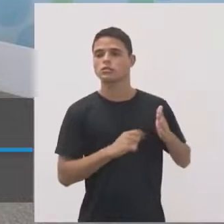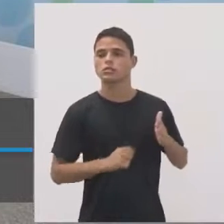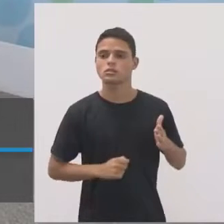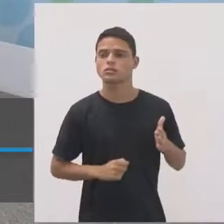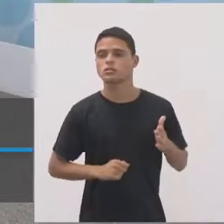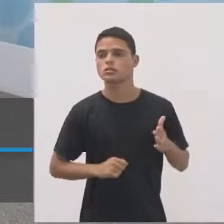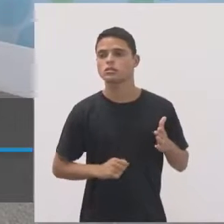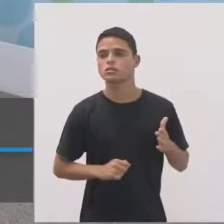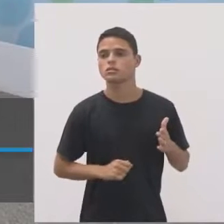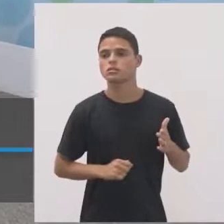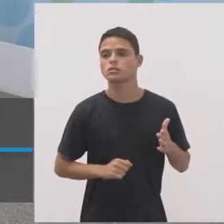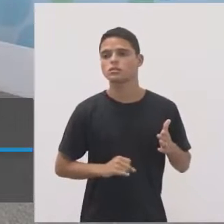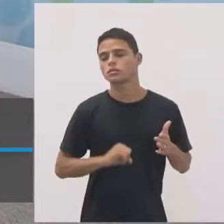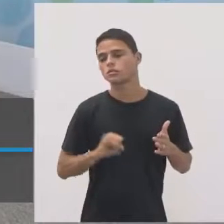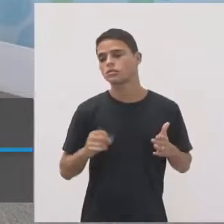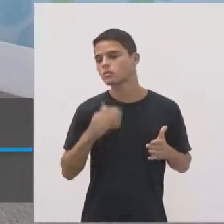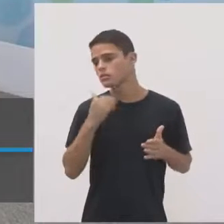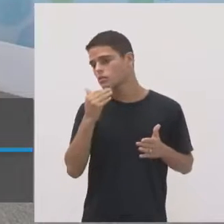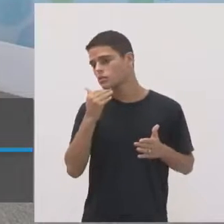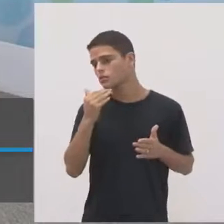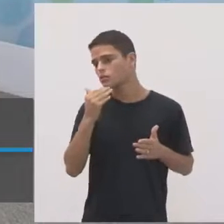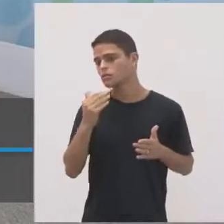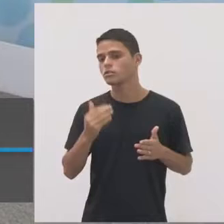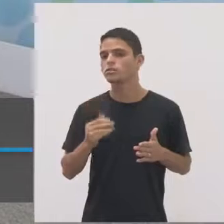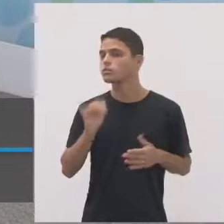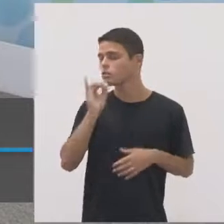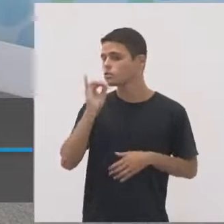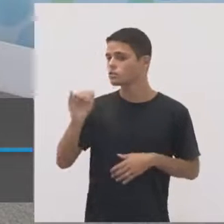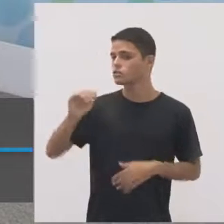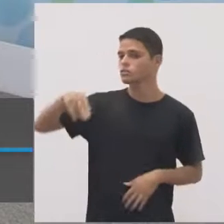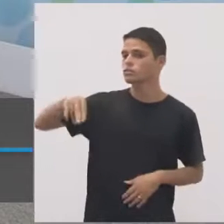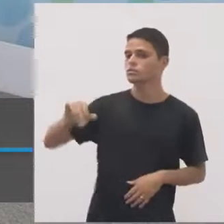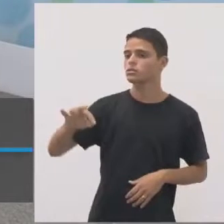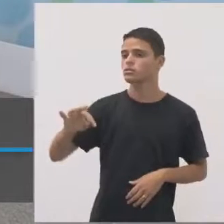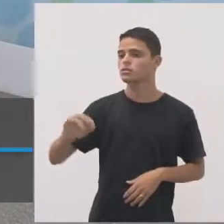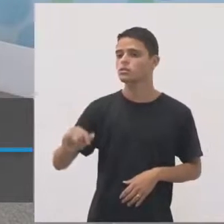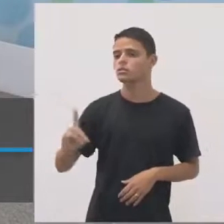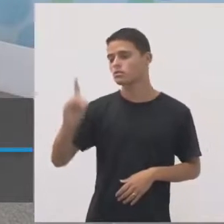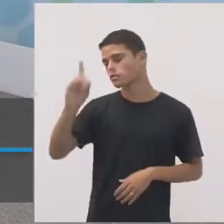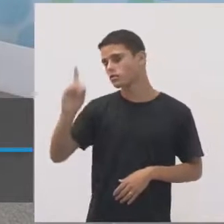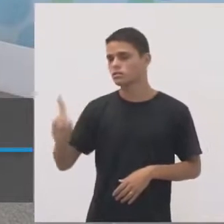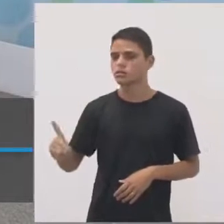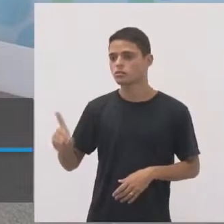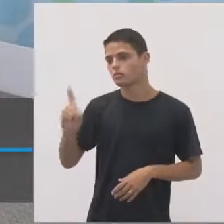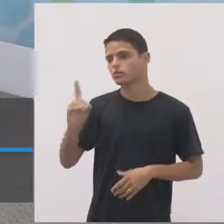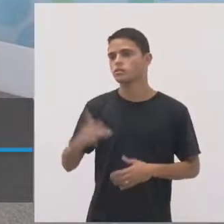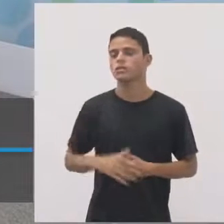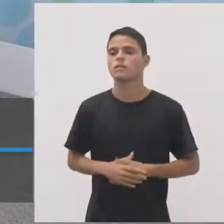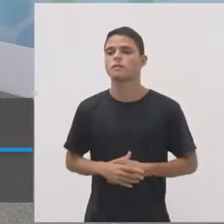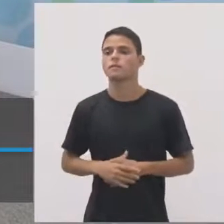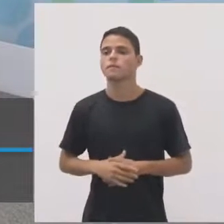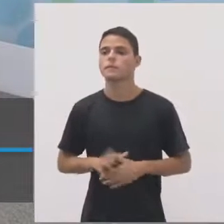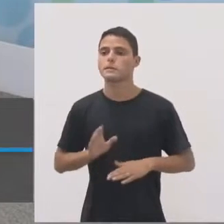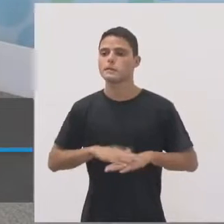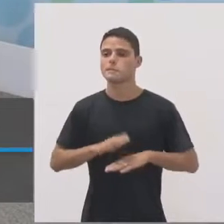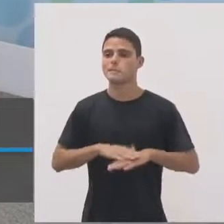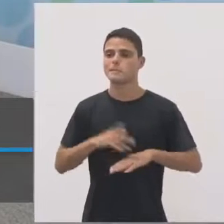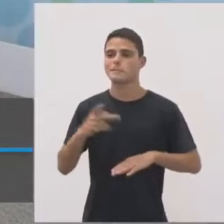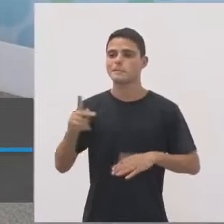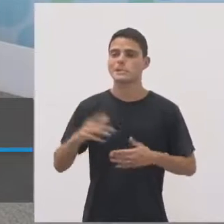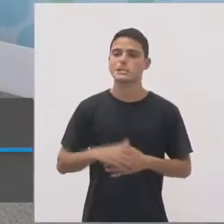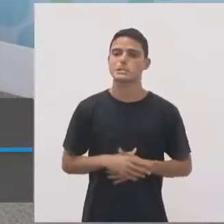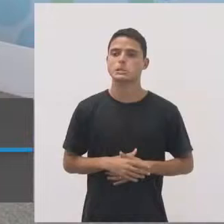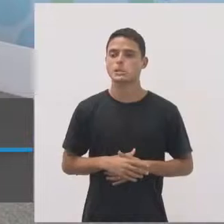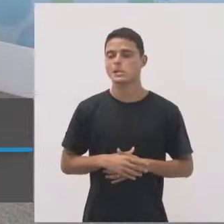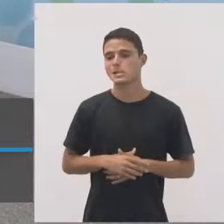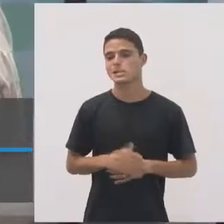daí. Não funcionou? Aciona o NIT. Se for na escola, aciona o seu Protec. Eu não tenho Protec, Felipe, sou diretor de escola, tá bom? E ele vai